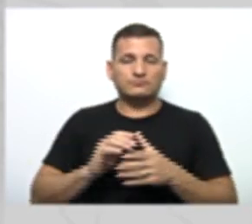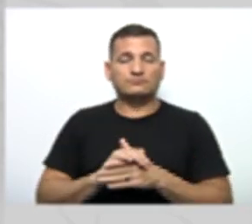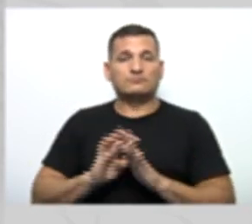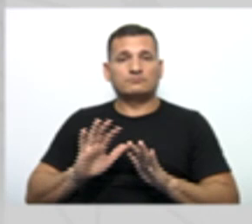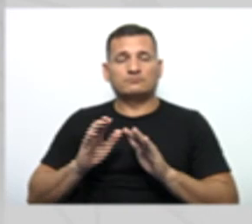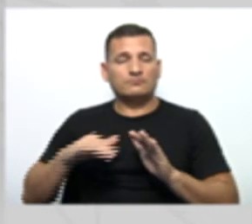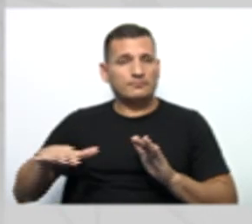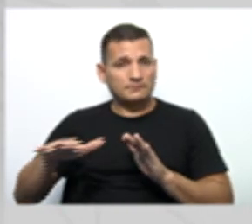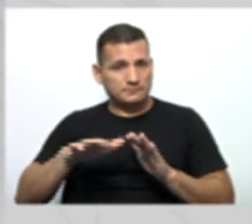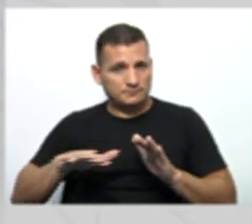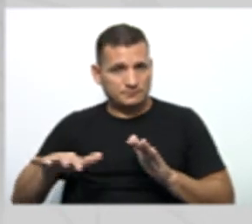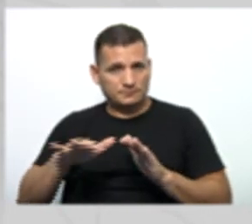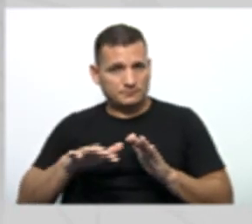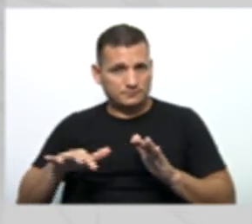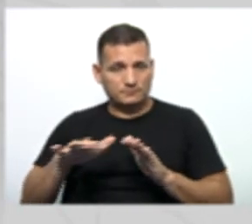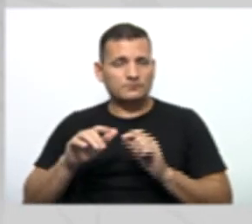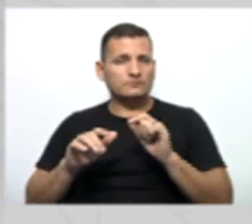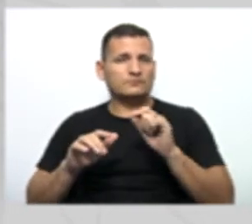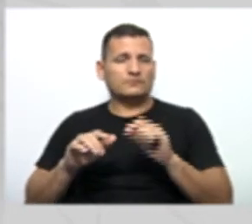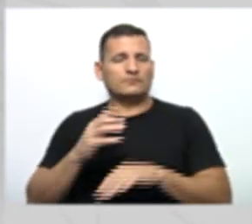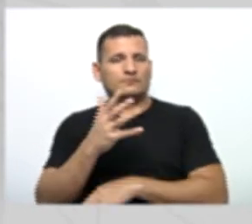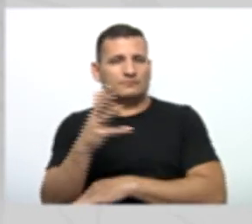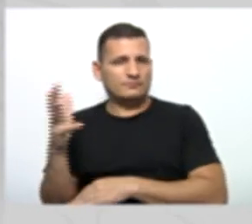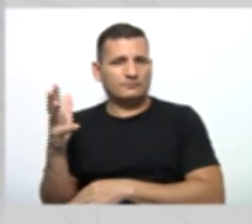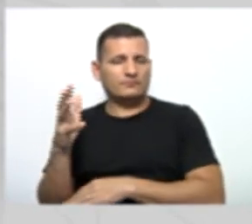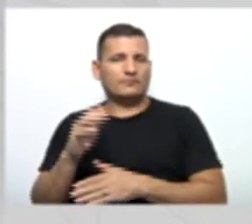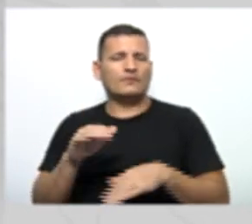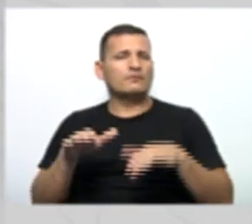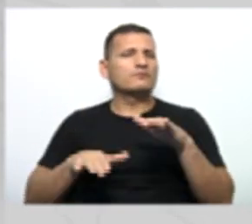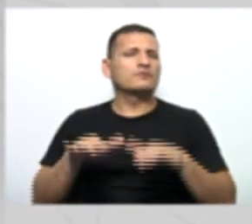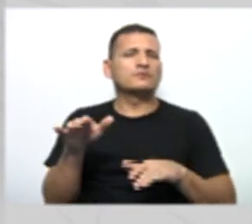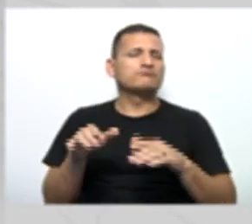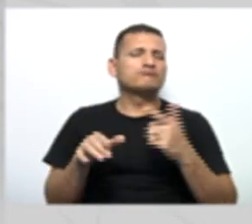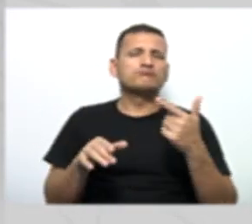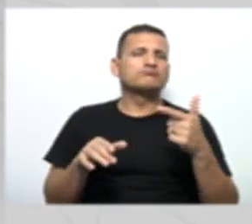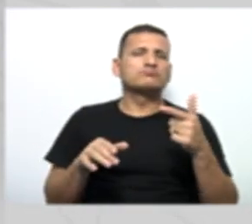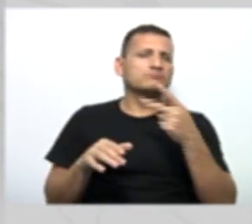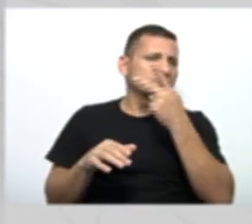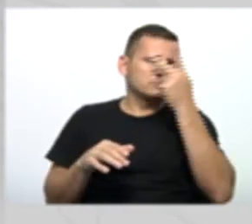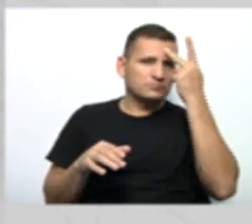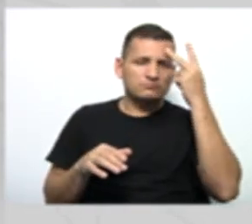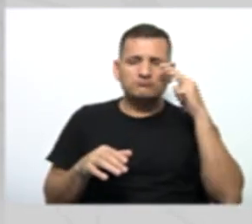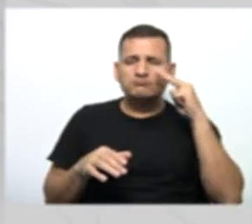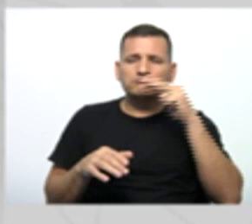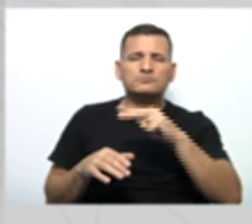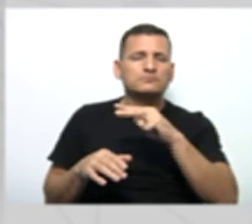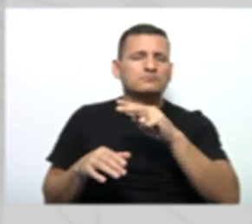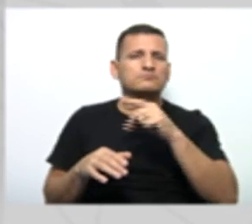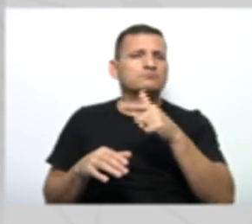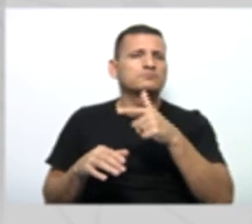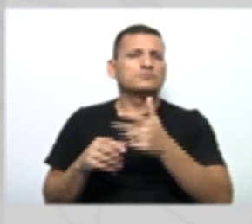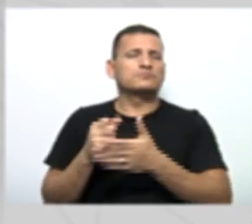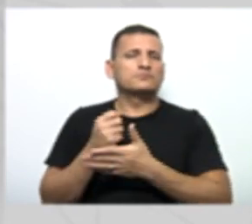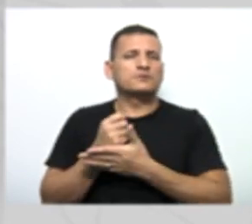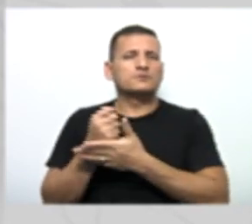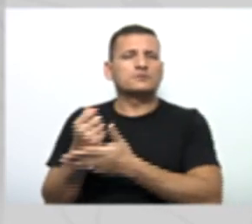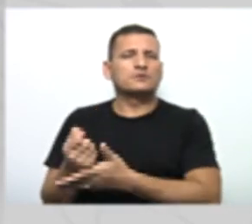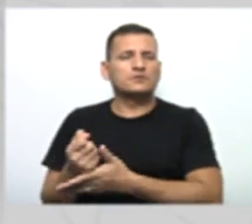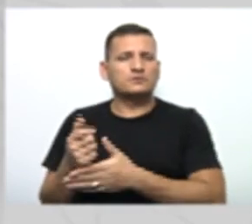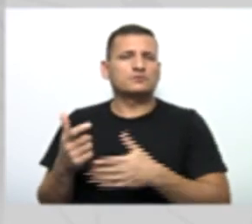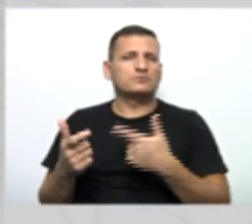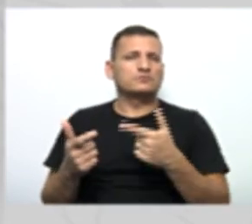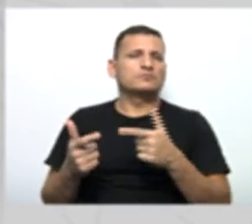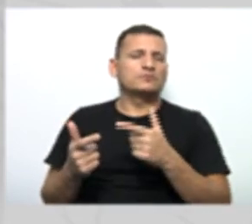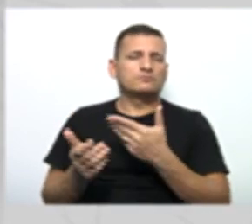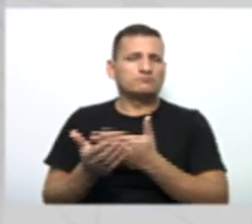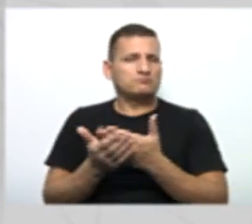ambiente, contrário ao que alguns pensam, ele não é visto como uma assistência à natureza. Ele não é um